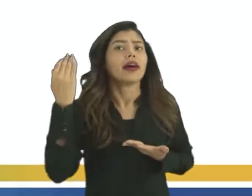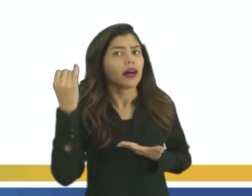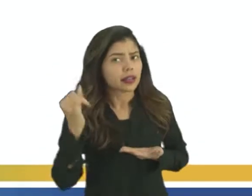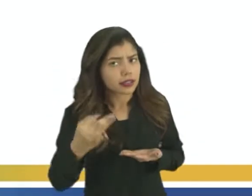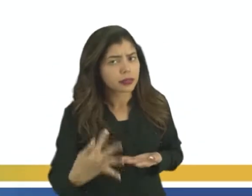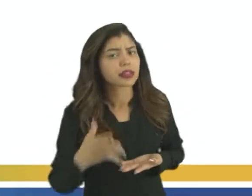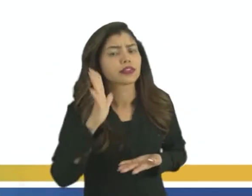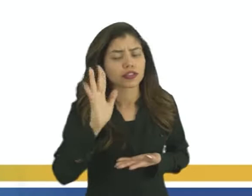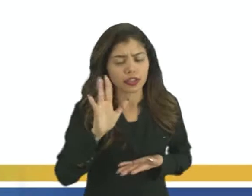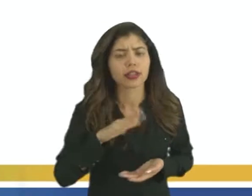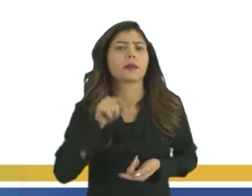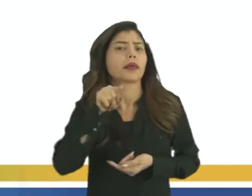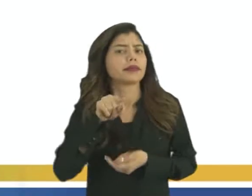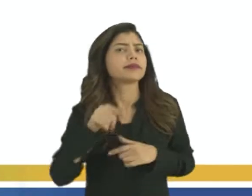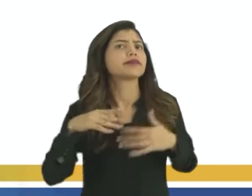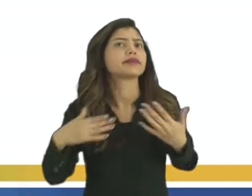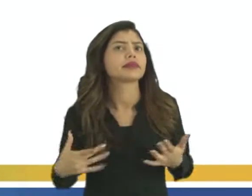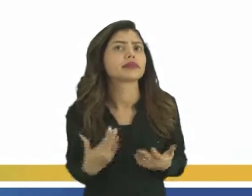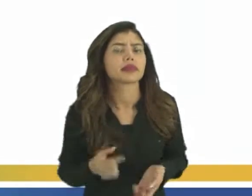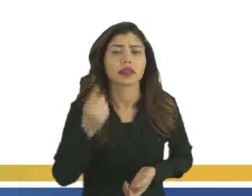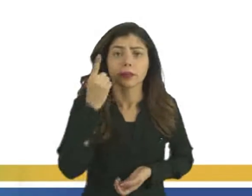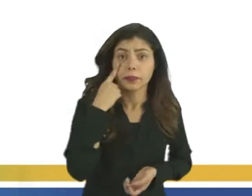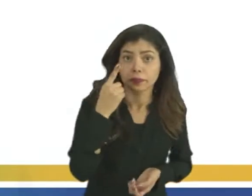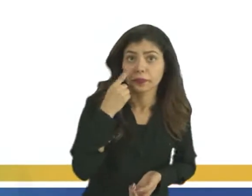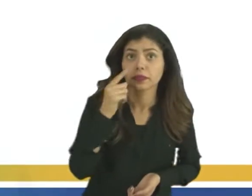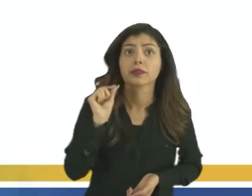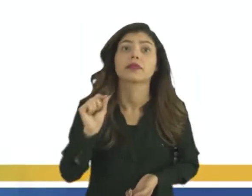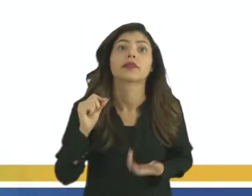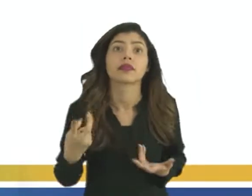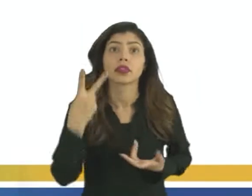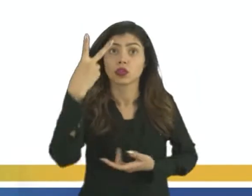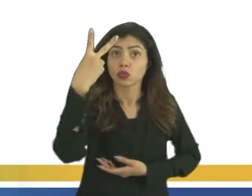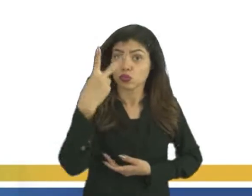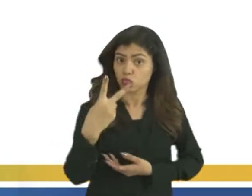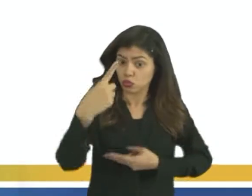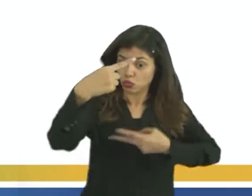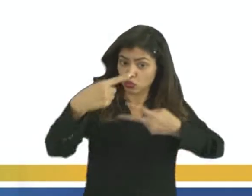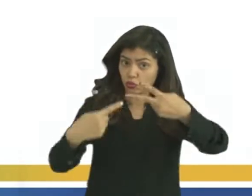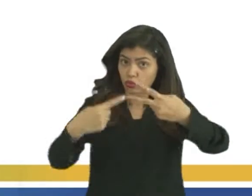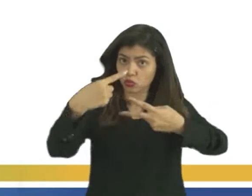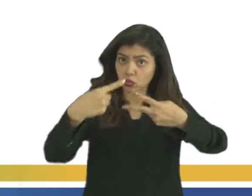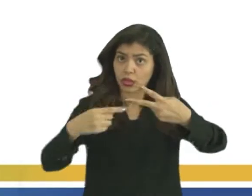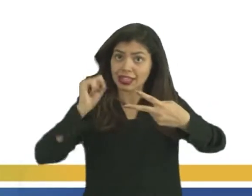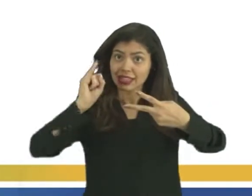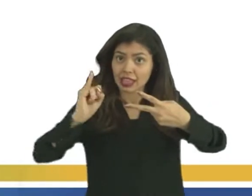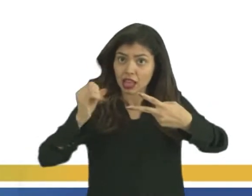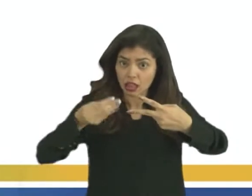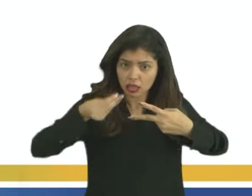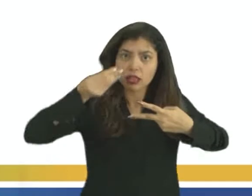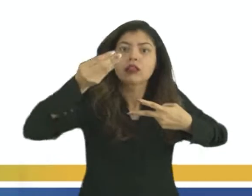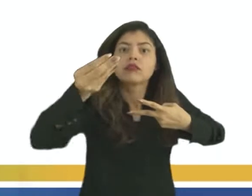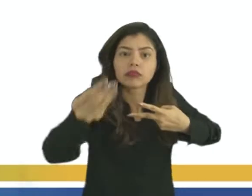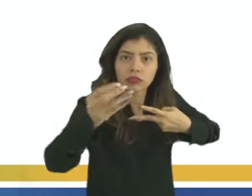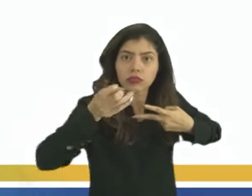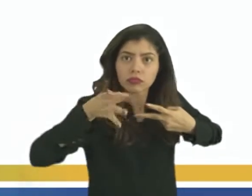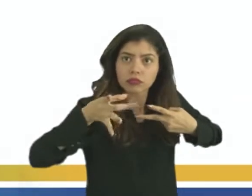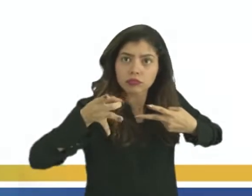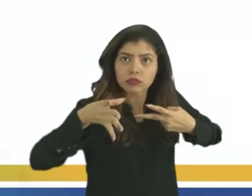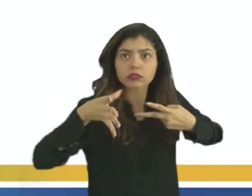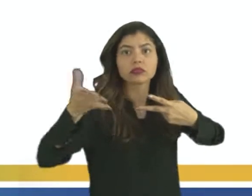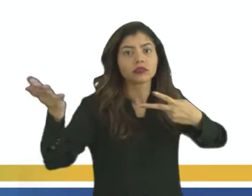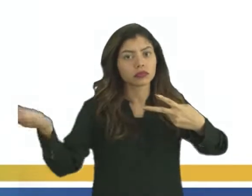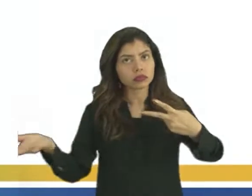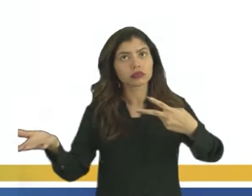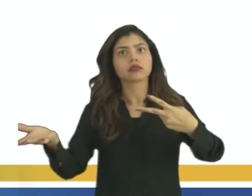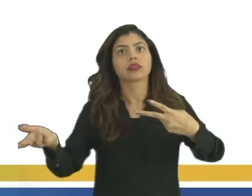falar para vocês sobre isso. E aí a gente vai ver que, nos dois casos, se a pessoa levar para você ou se ela vender para